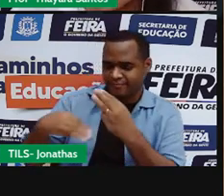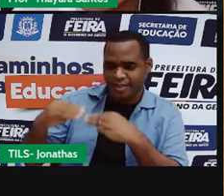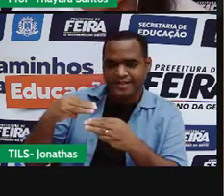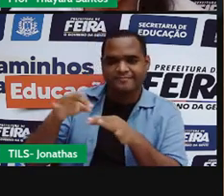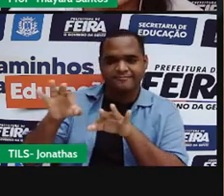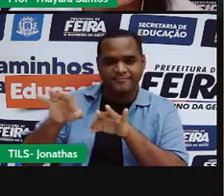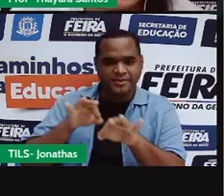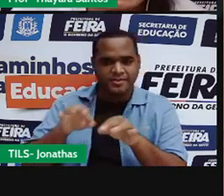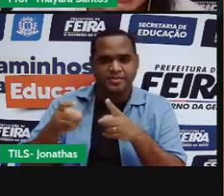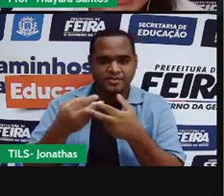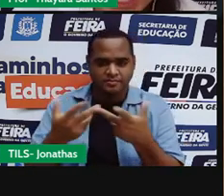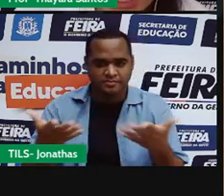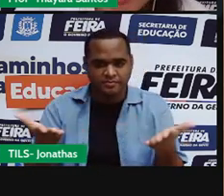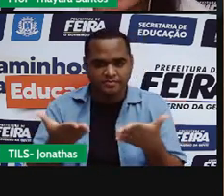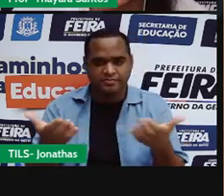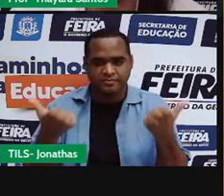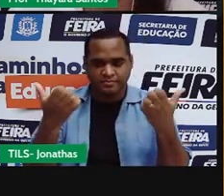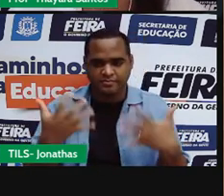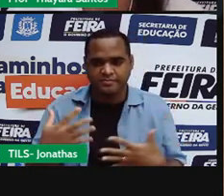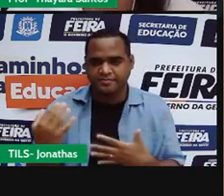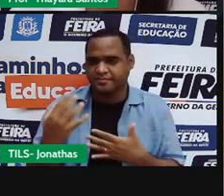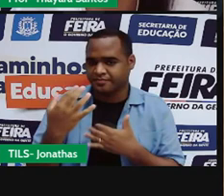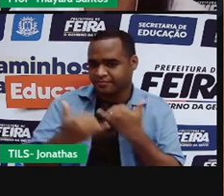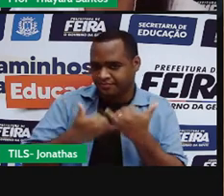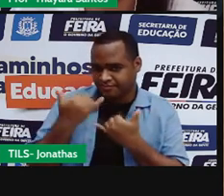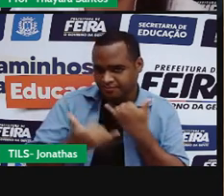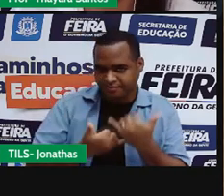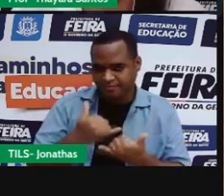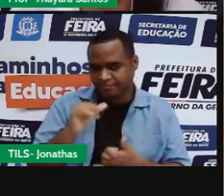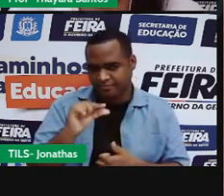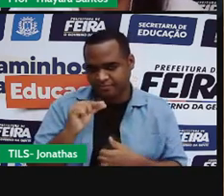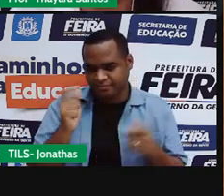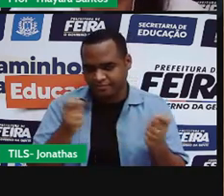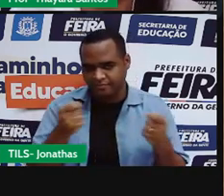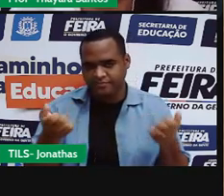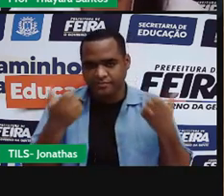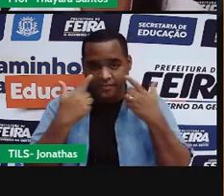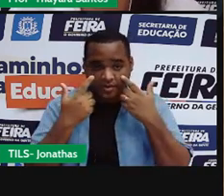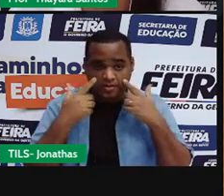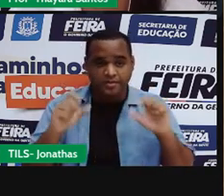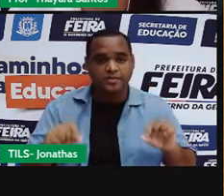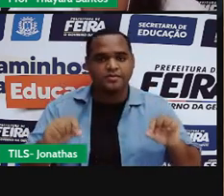esse simulador aqui para a gente brincar um pouquinho. Tá? Vou colocar aqui para vocês verem.